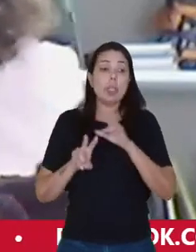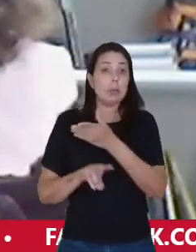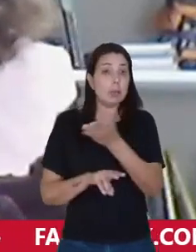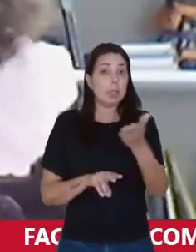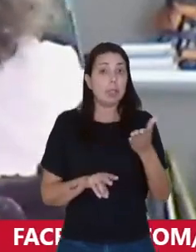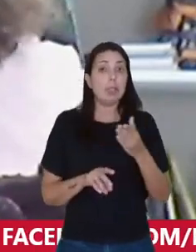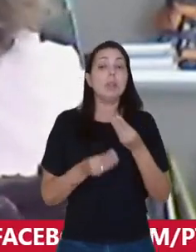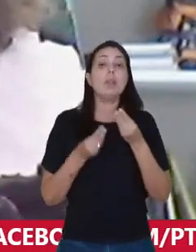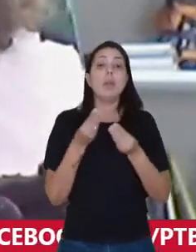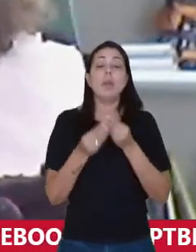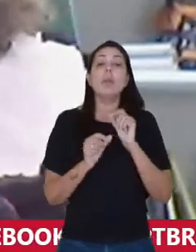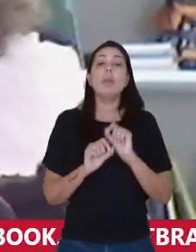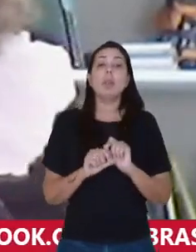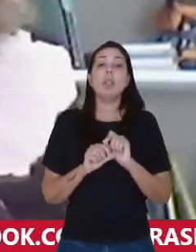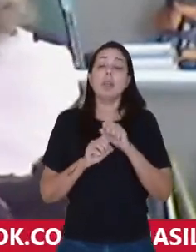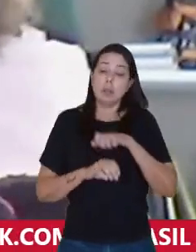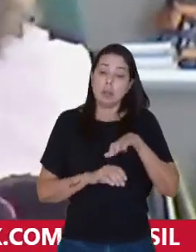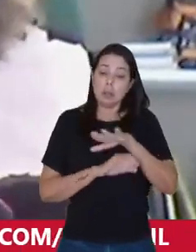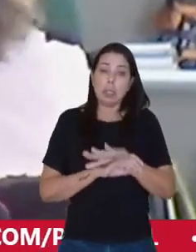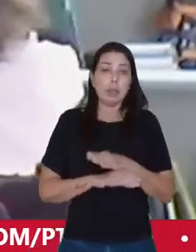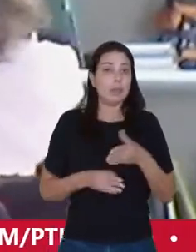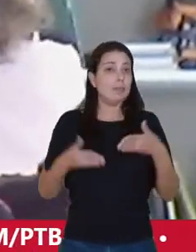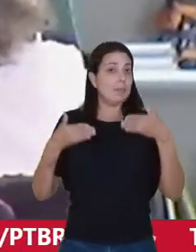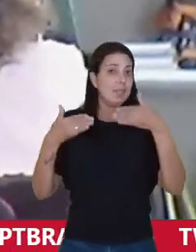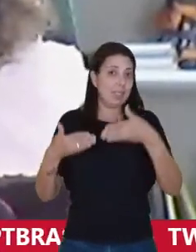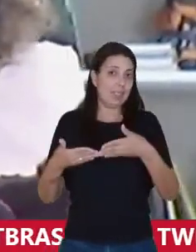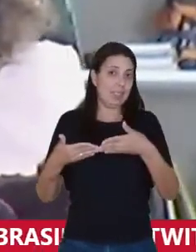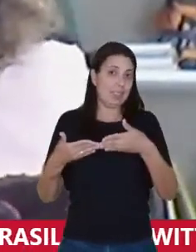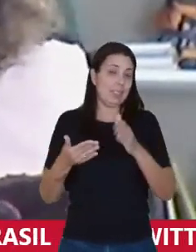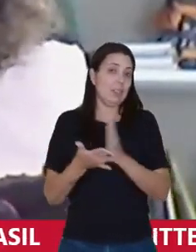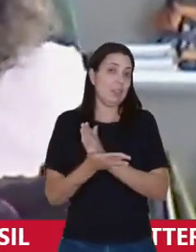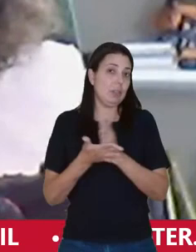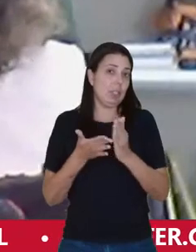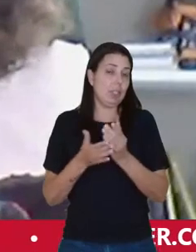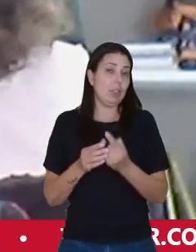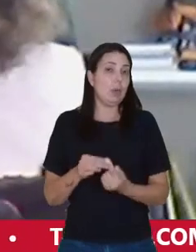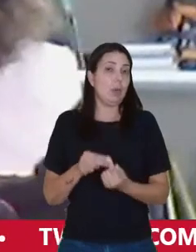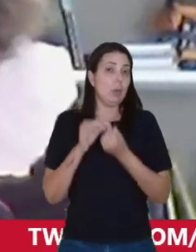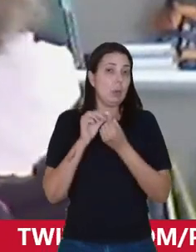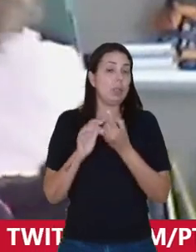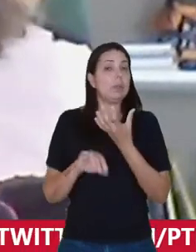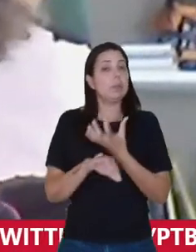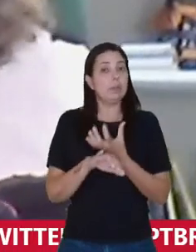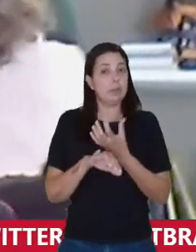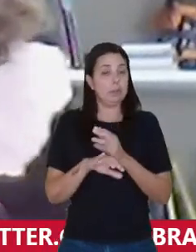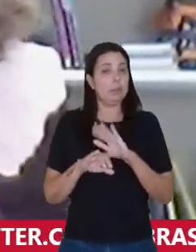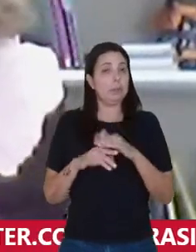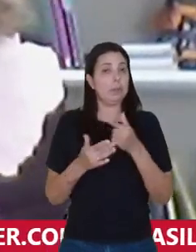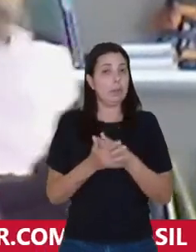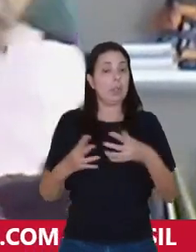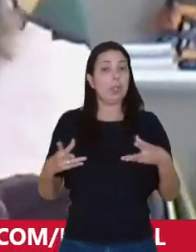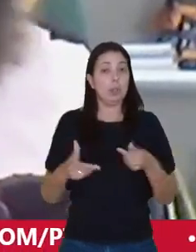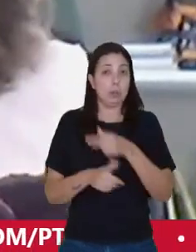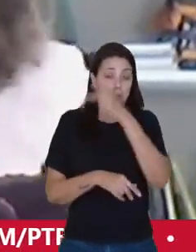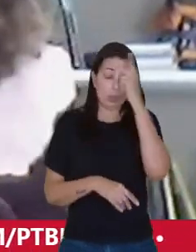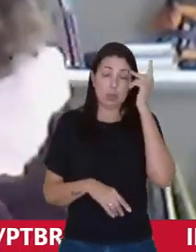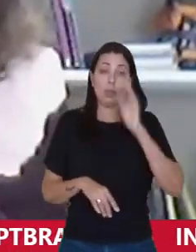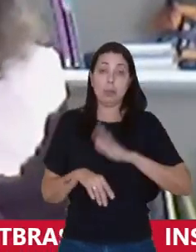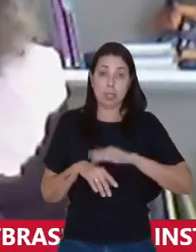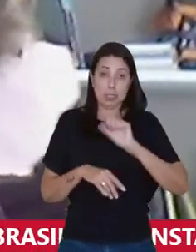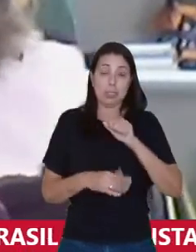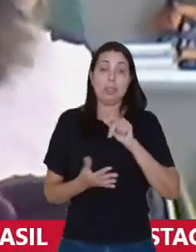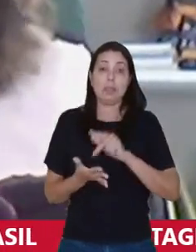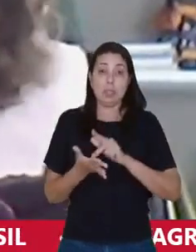meio como um espaço que não pertence a uma única matriz, mas que pertence a todo mundo, mas